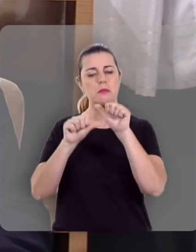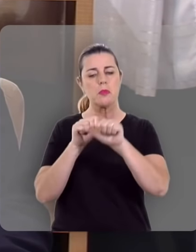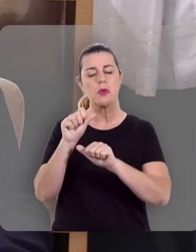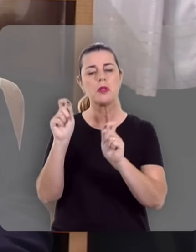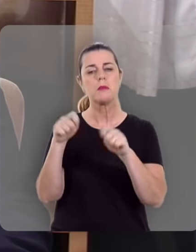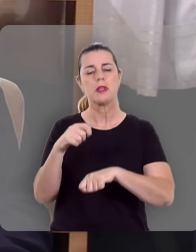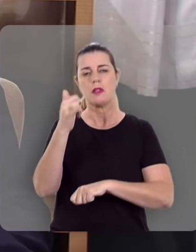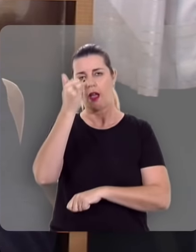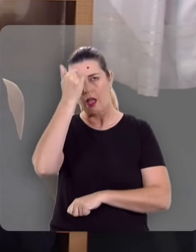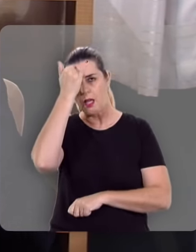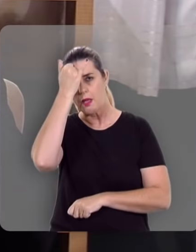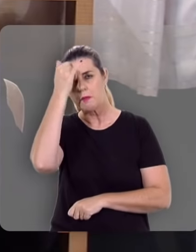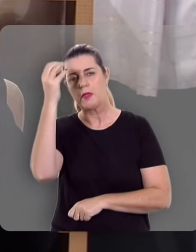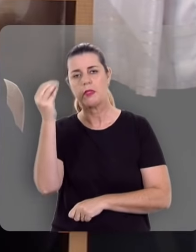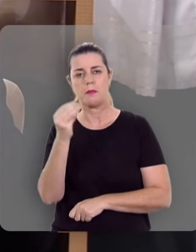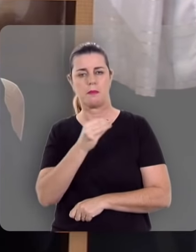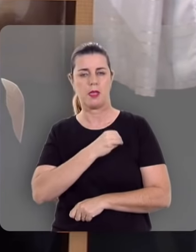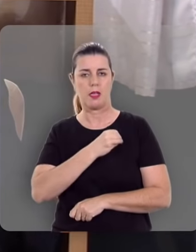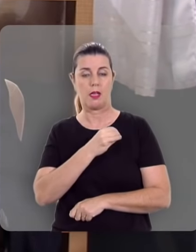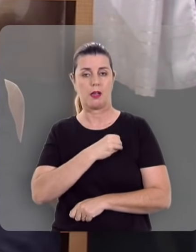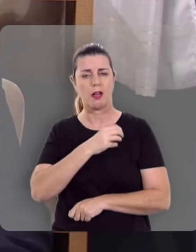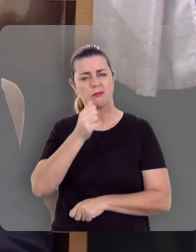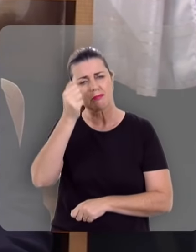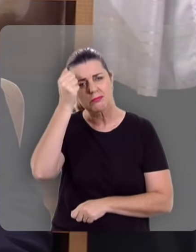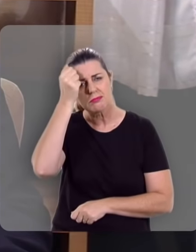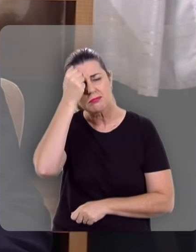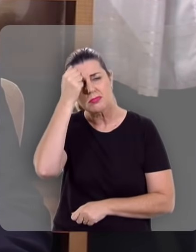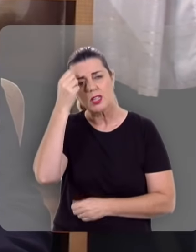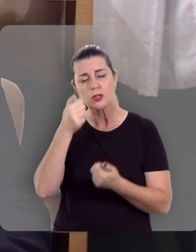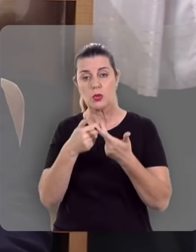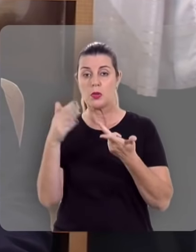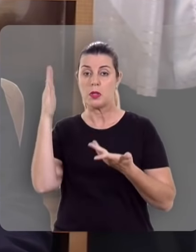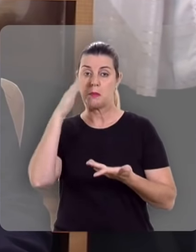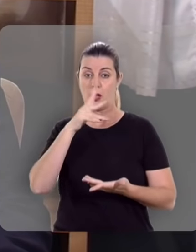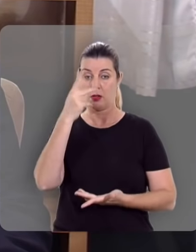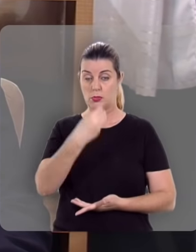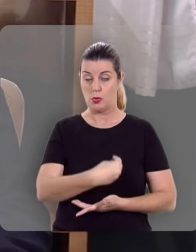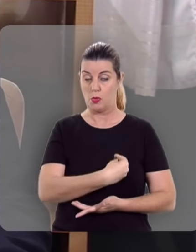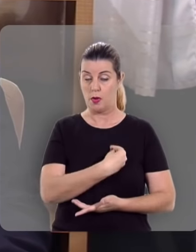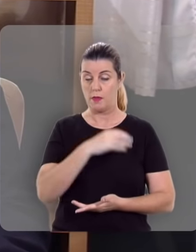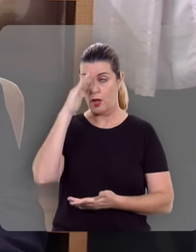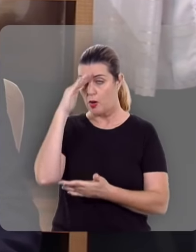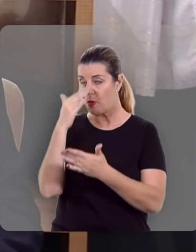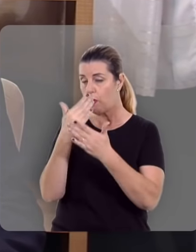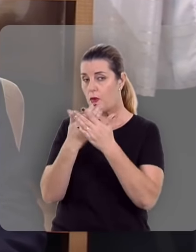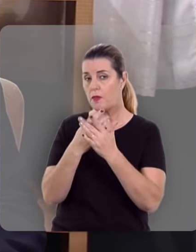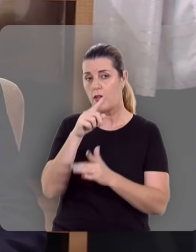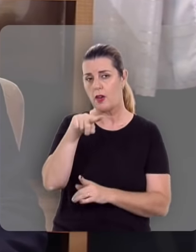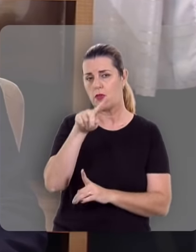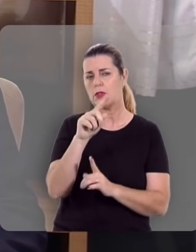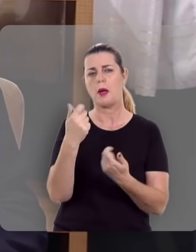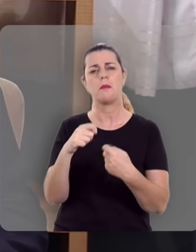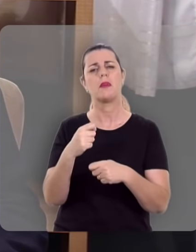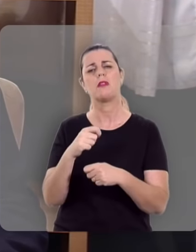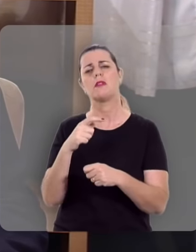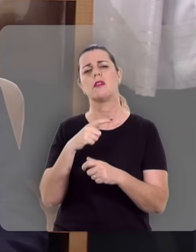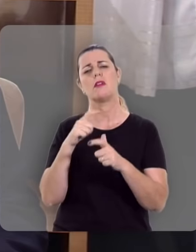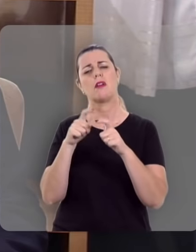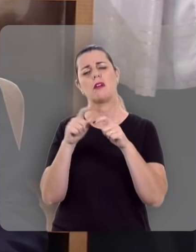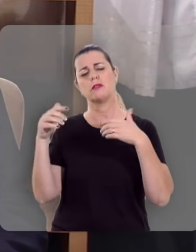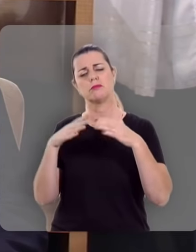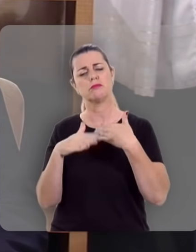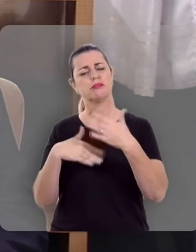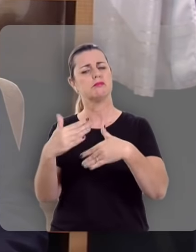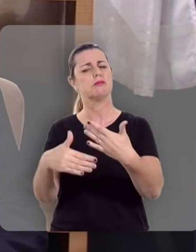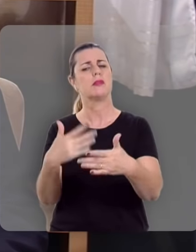seus pecados, se arrepender do que está mal na sua vida e confiar que você não precisa ter um grande desempenho para